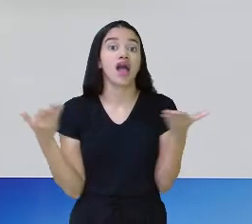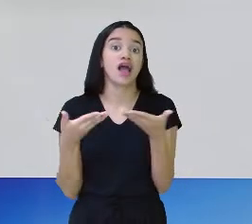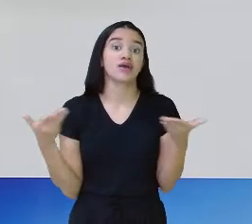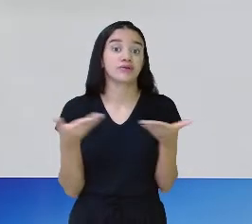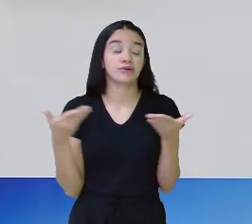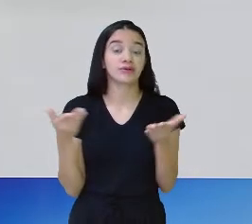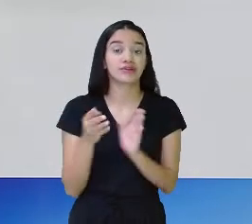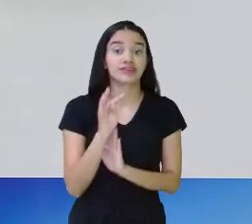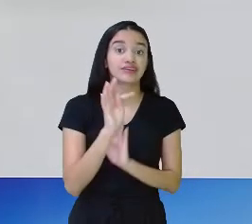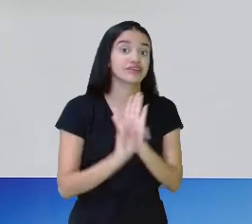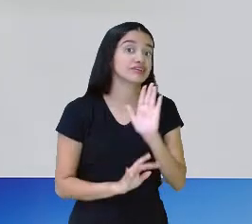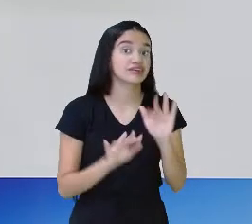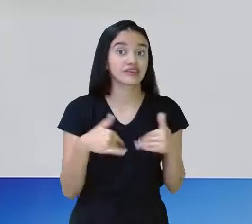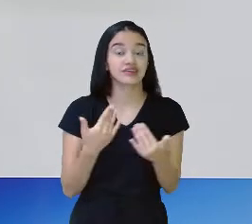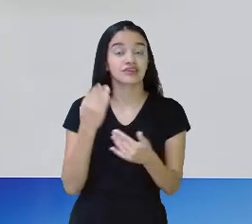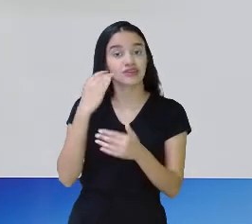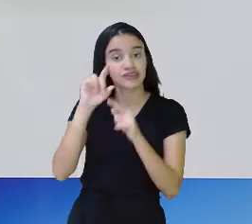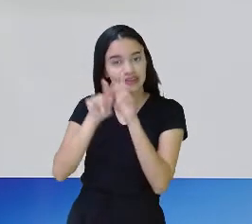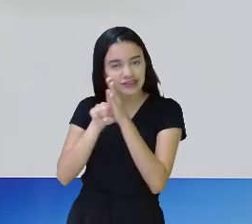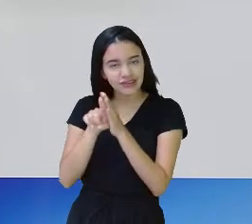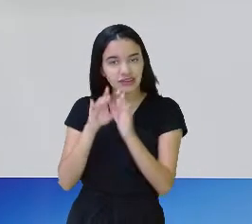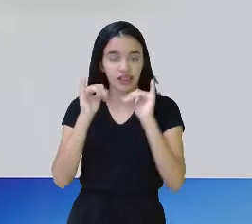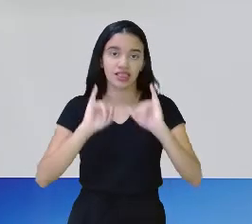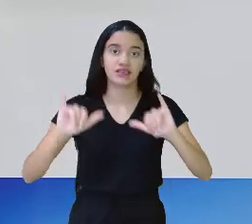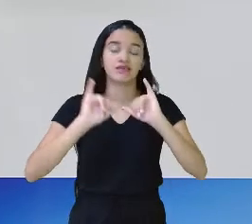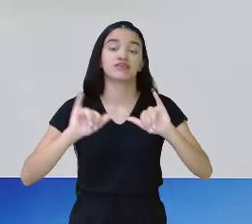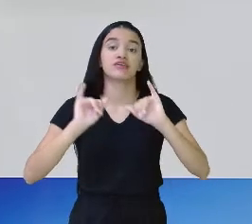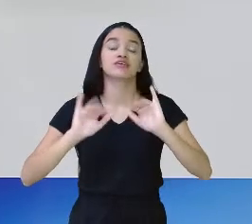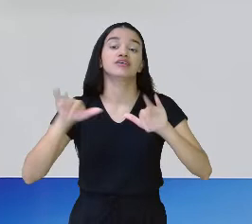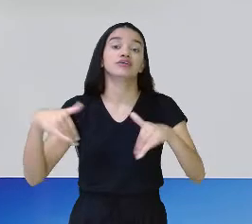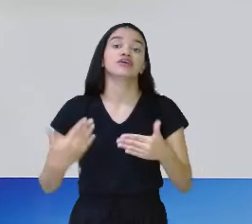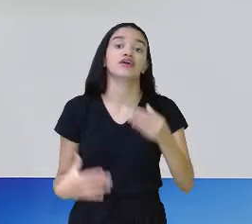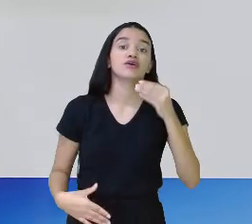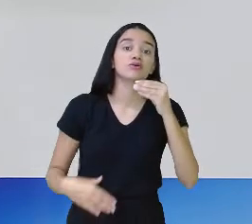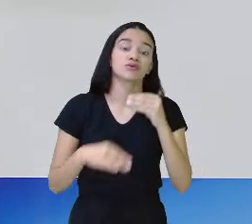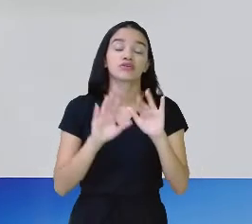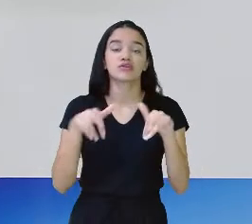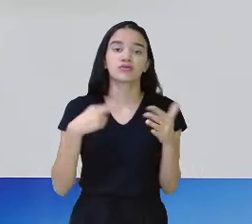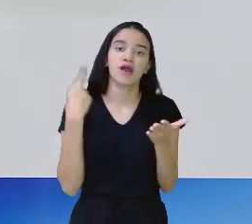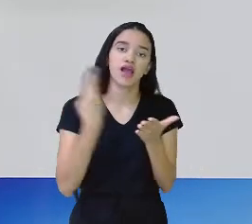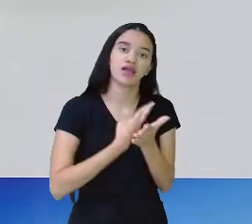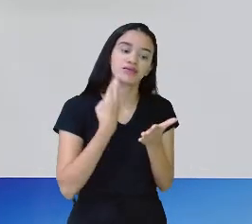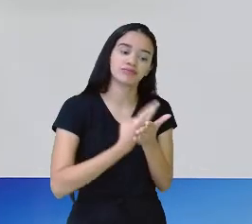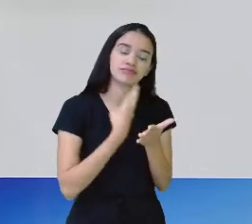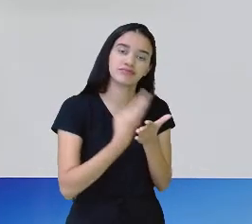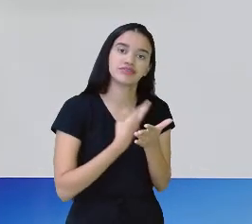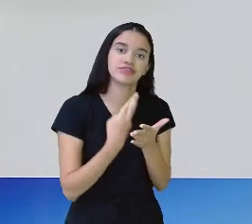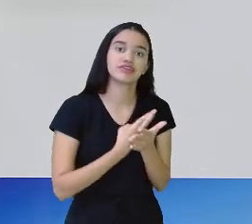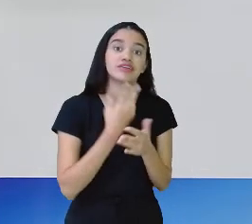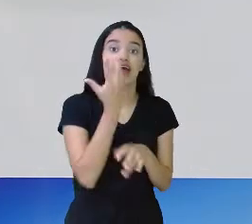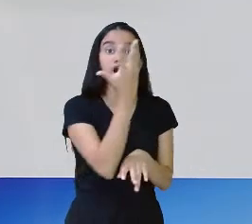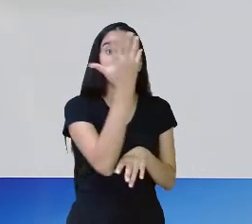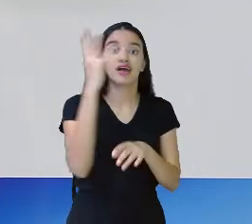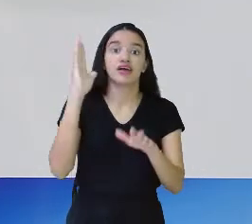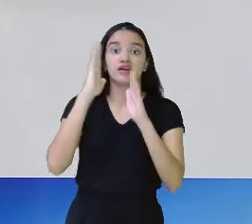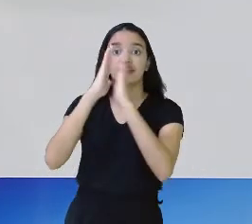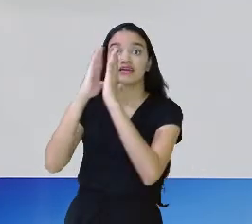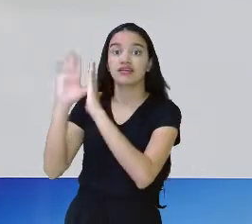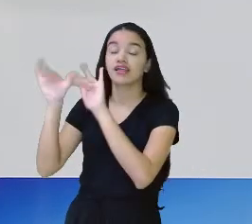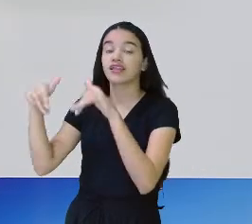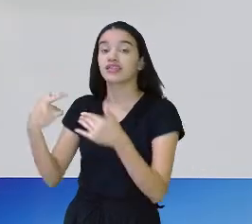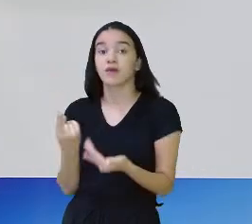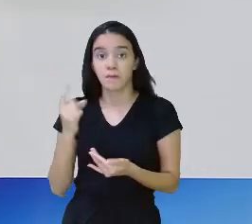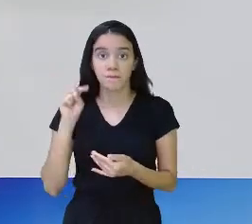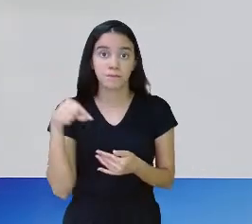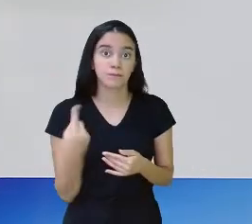nosso texto de divulgação científica. Veja bem, ele faz parte de uma revista que está lá na Árvore do Livro. Eu te digo daqui a pouco